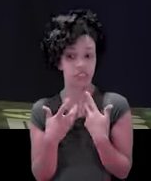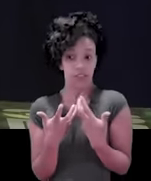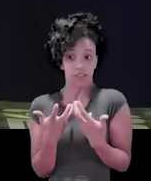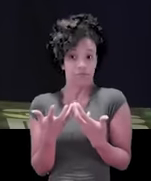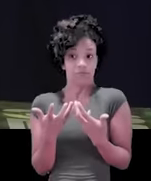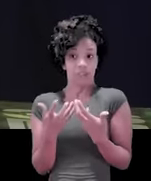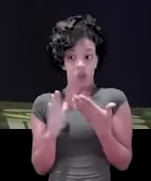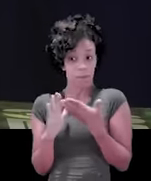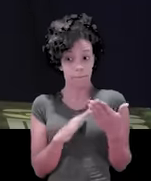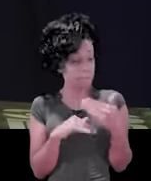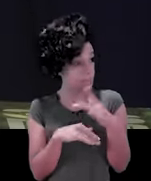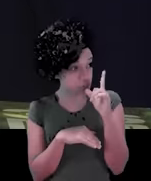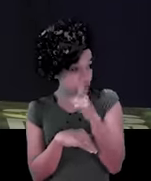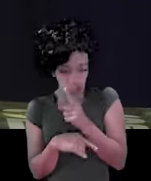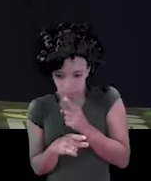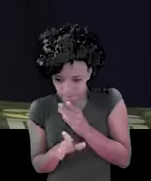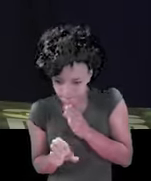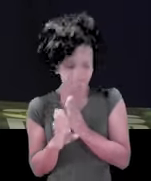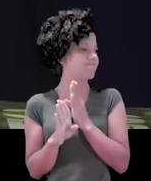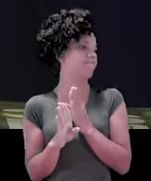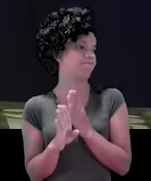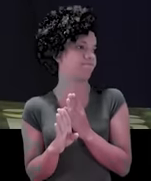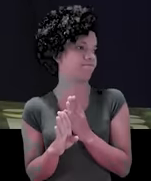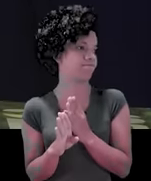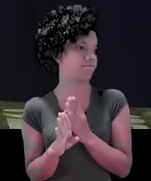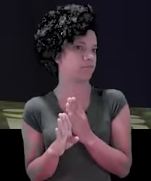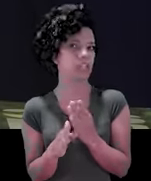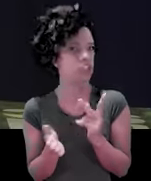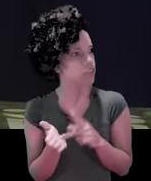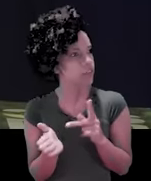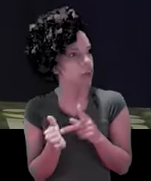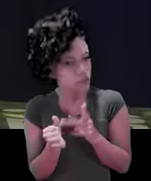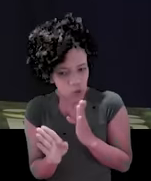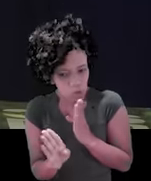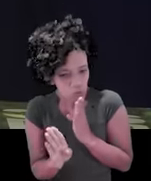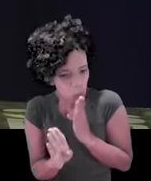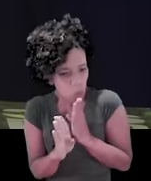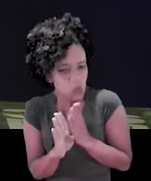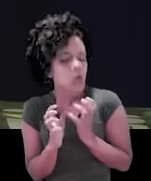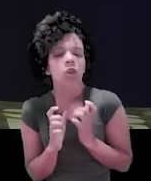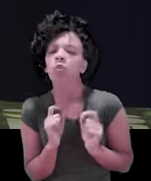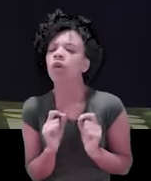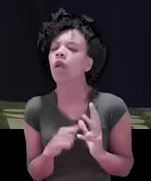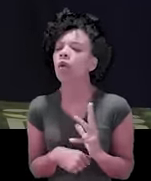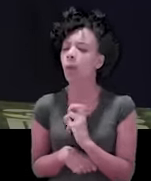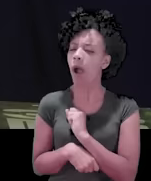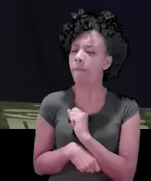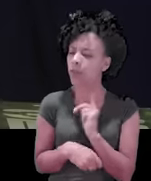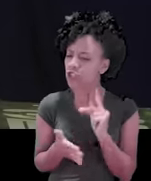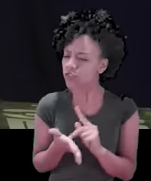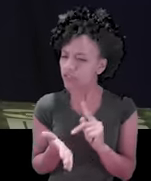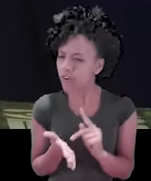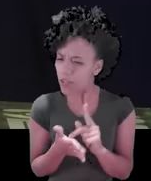E no momento mais difícil de encontro se você de fato encontra essa esse vídeo que eu quero que que eu amo